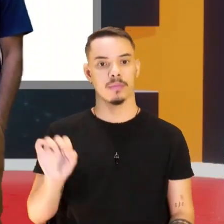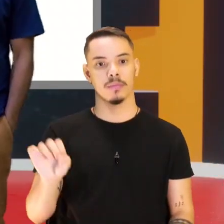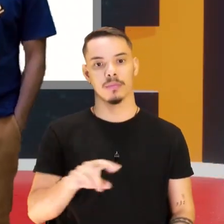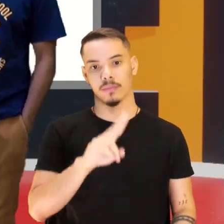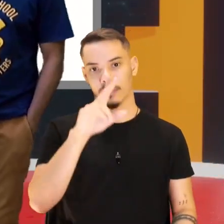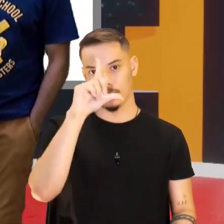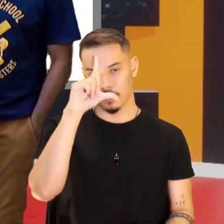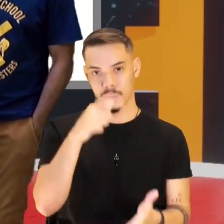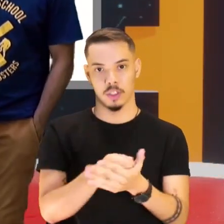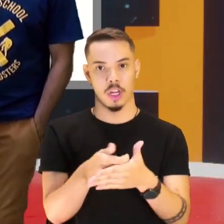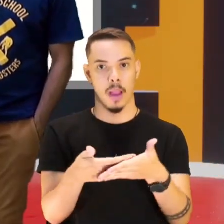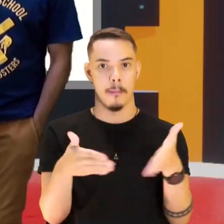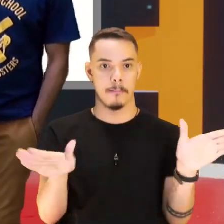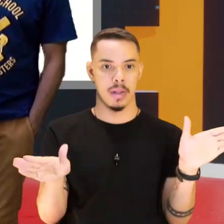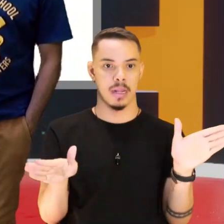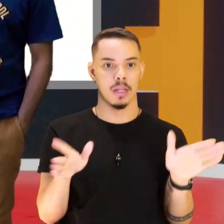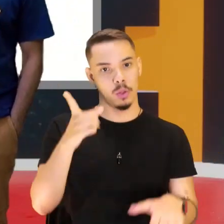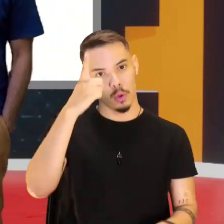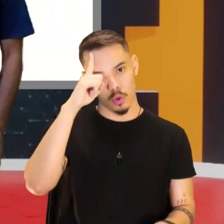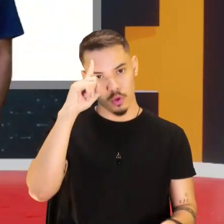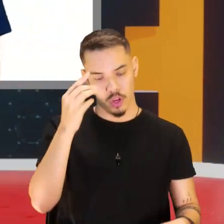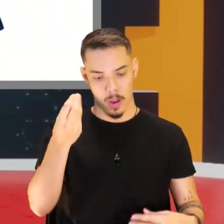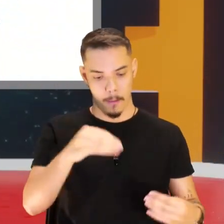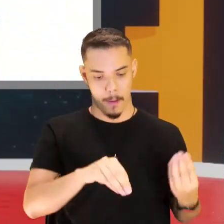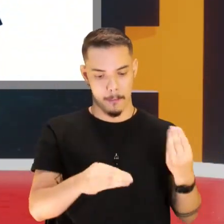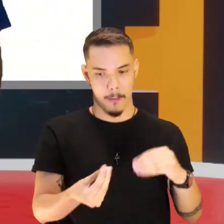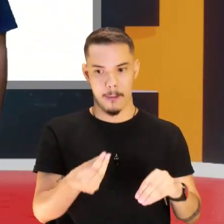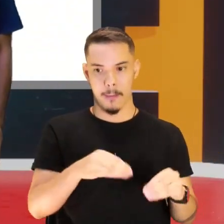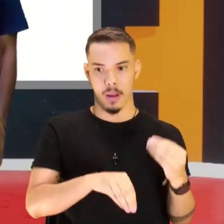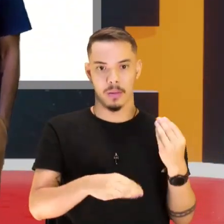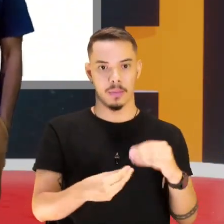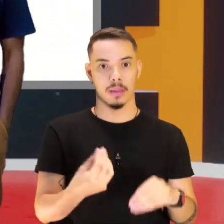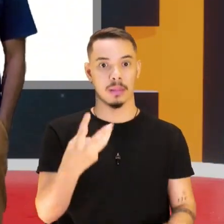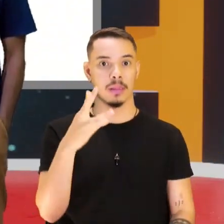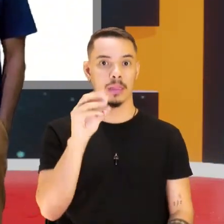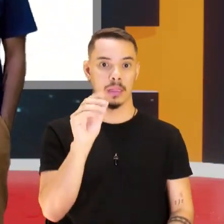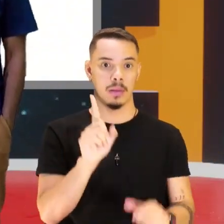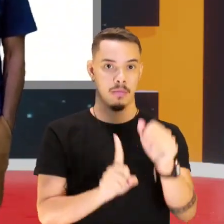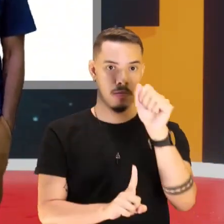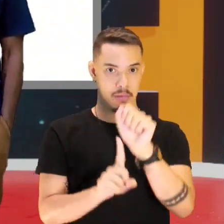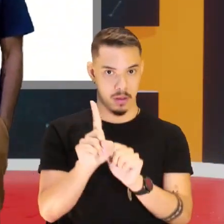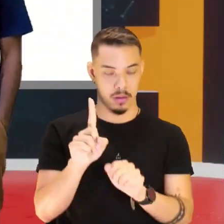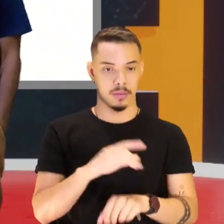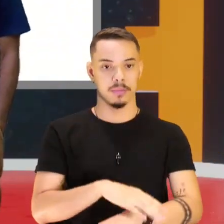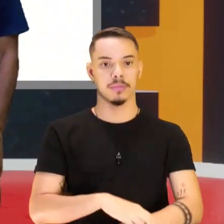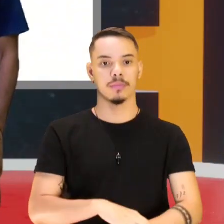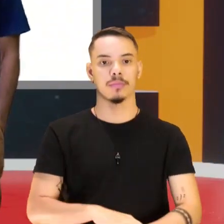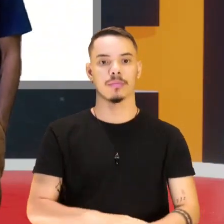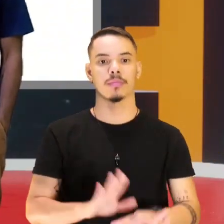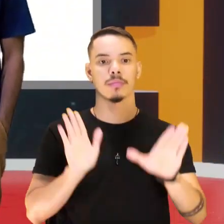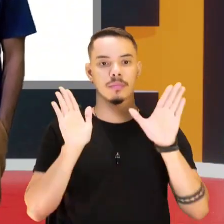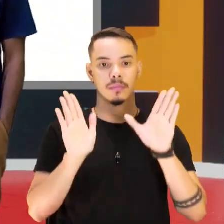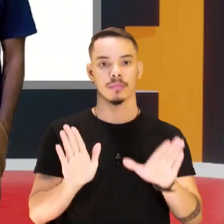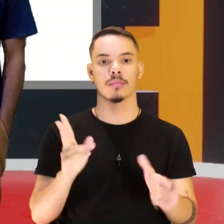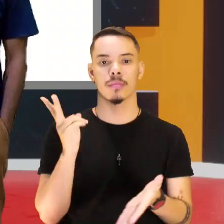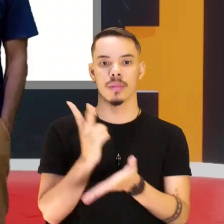cofrinho lá e cada dia coloca R$1. Ele ia guardar apenas 30. No mês. Só que ele decidiu guardar sempre R$1 a mais que o